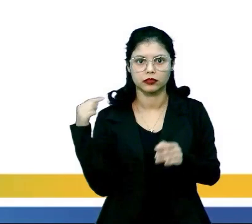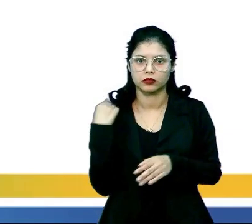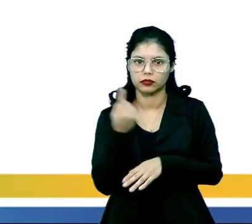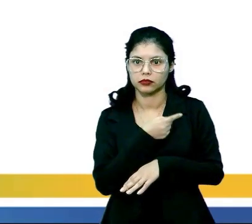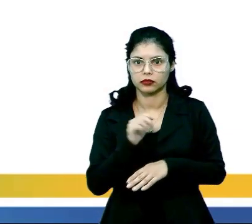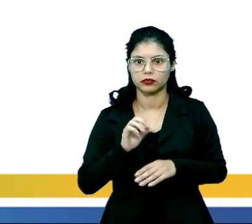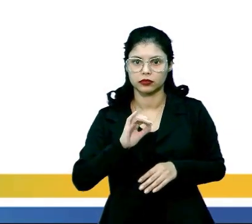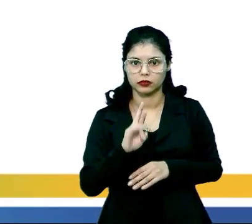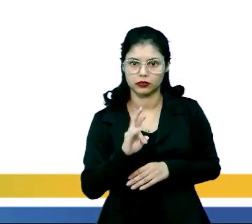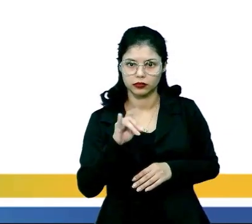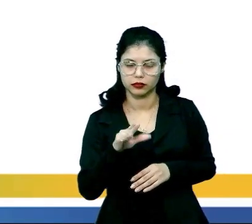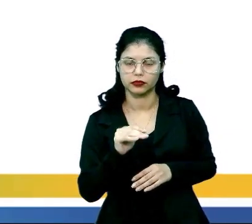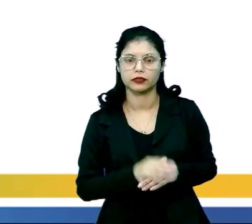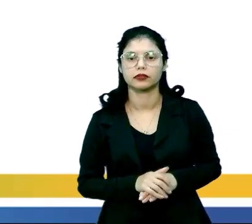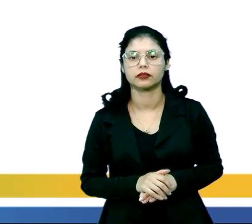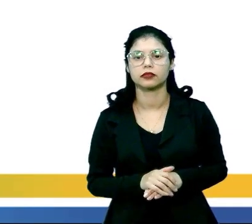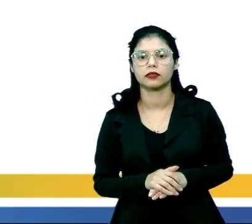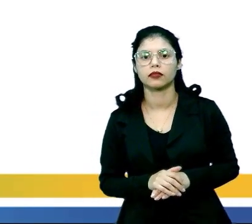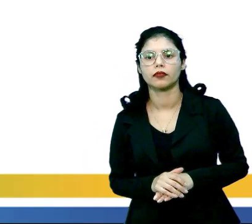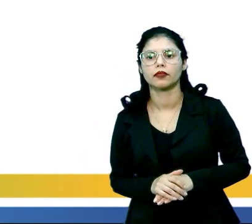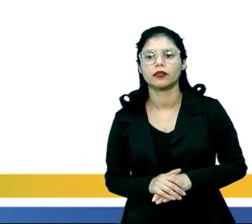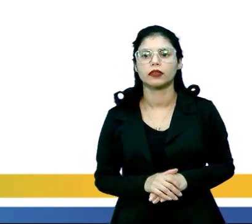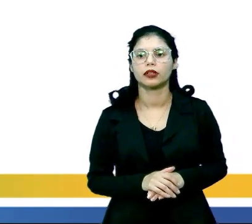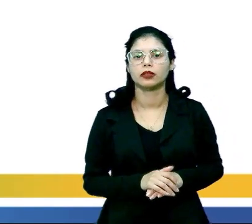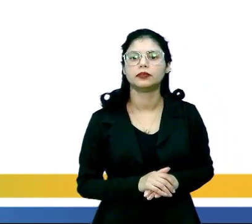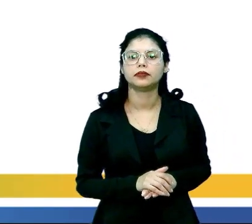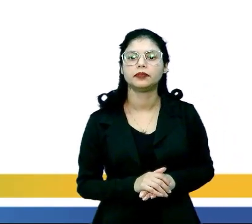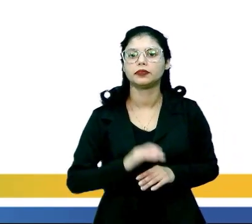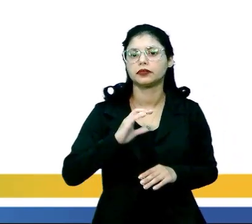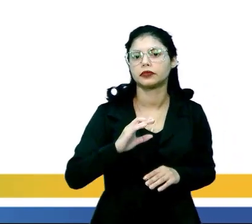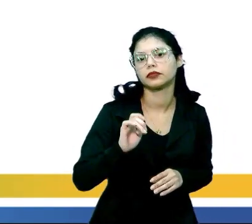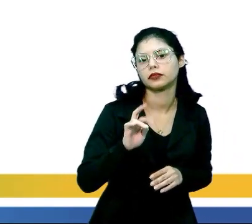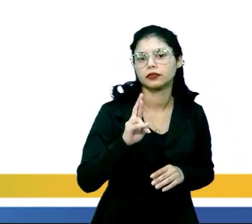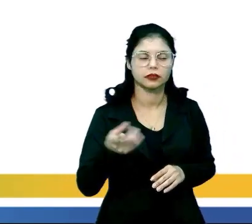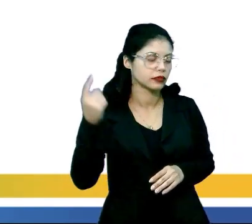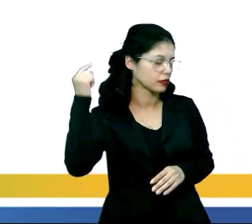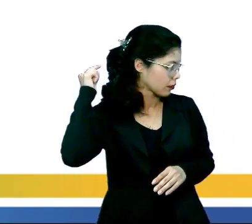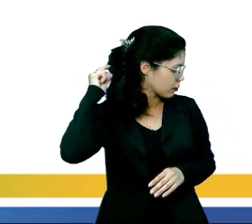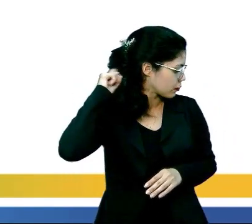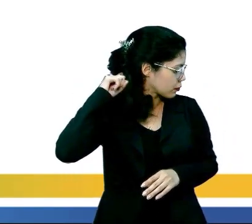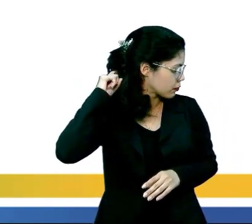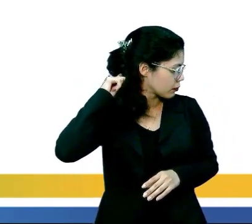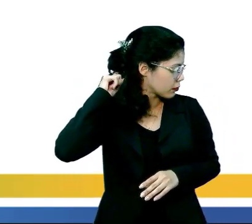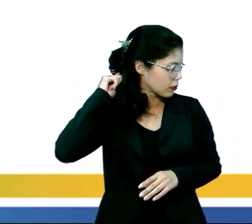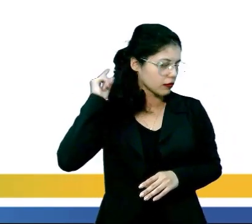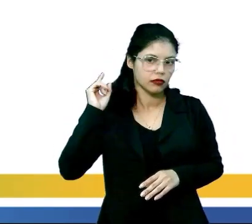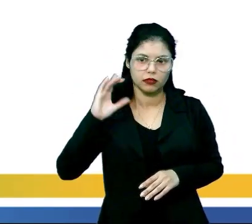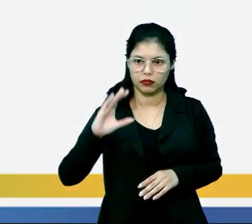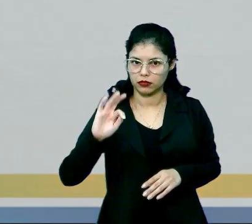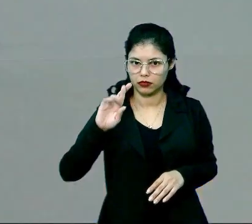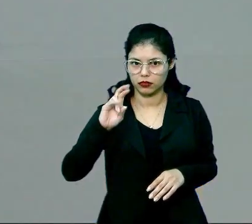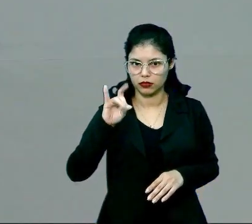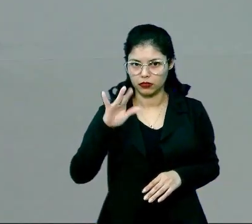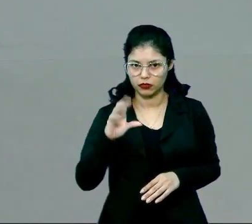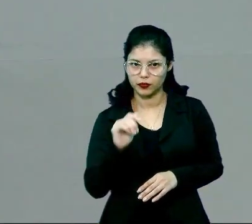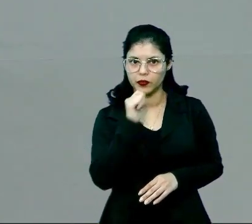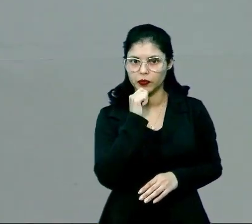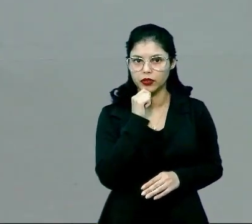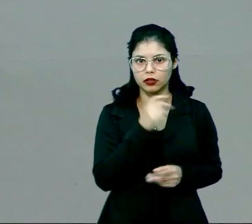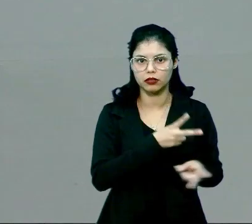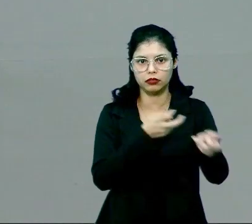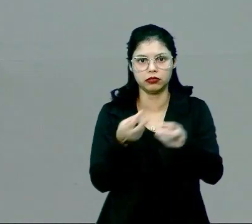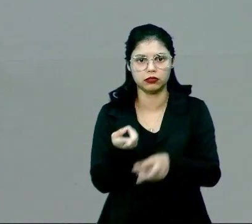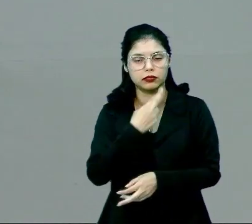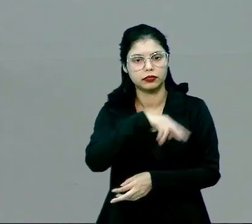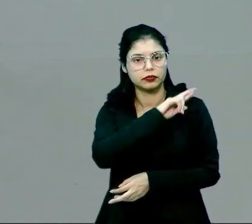nosso encéfalo, tá? E com isso temos o cerebelo. Qual é a função do cerebelo? O cerebelo, pessoal,